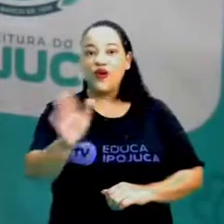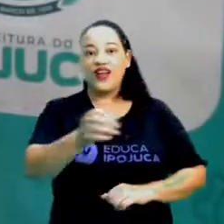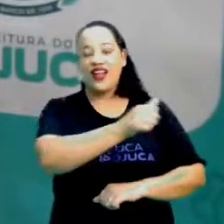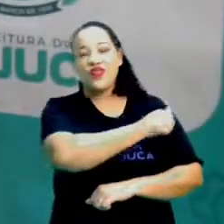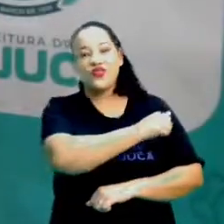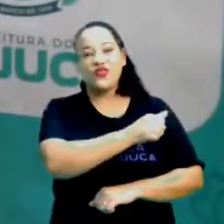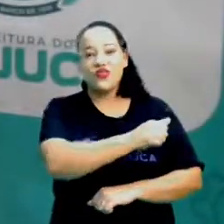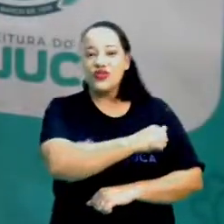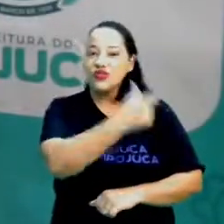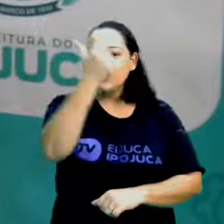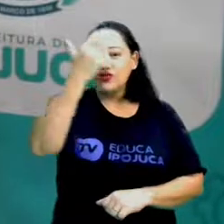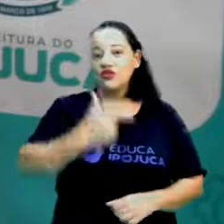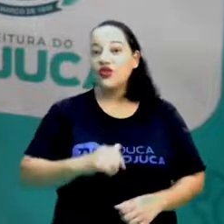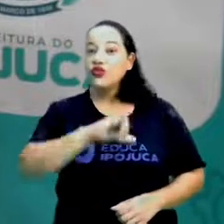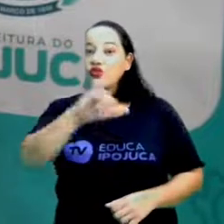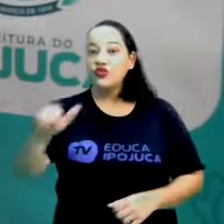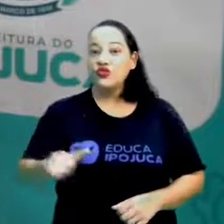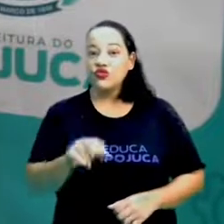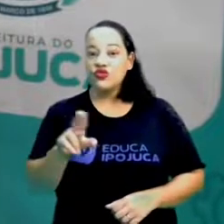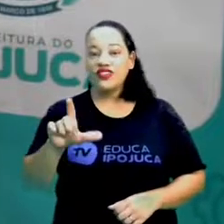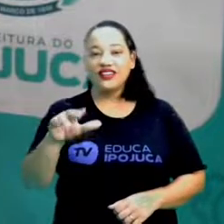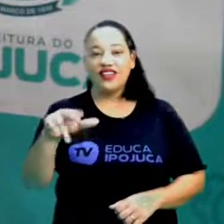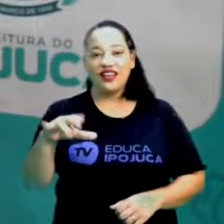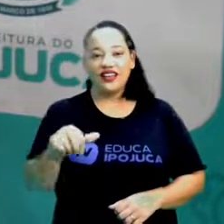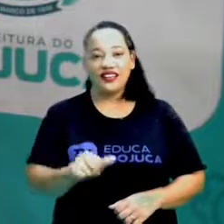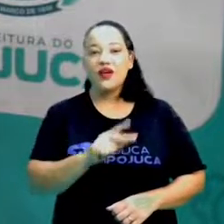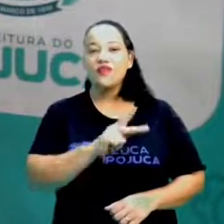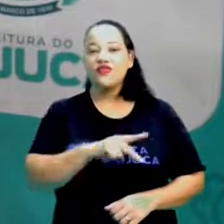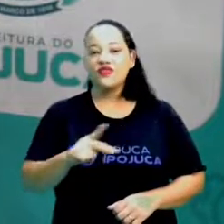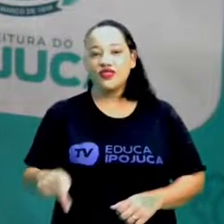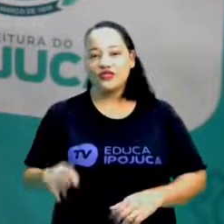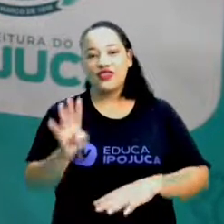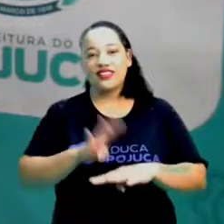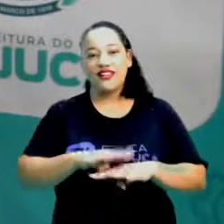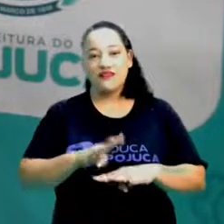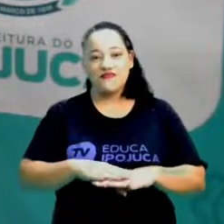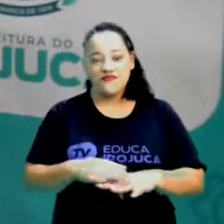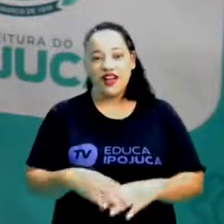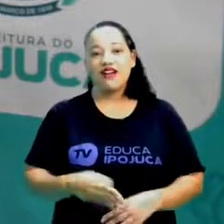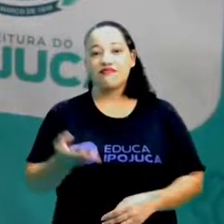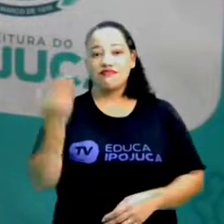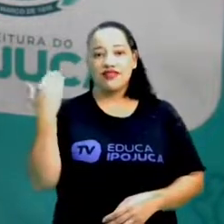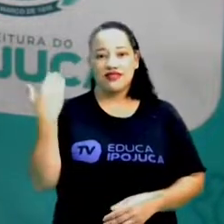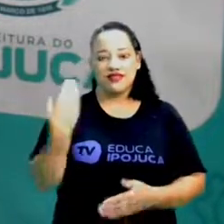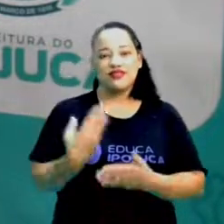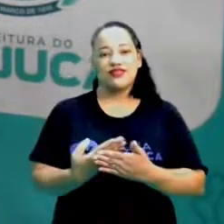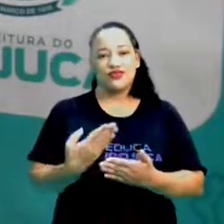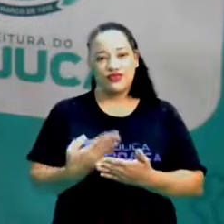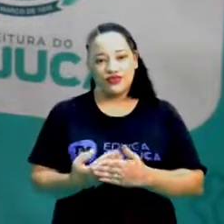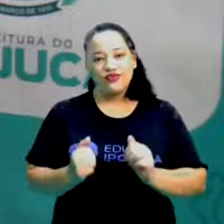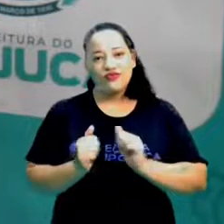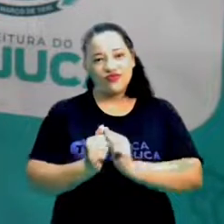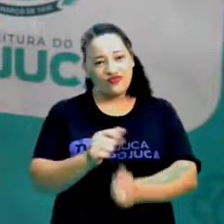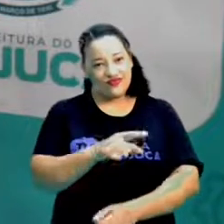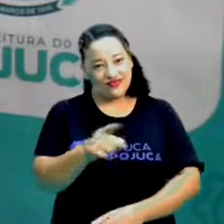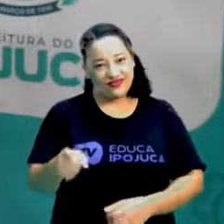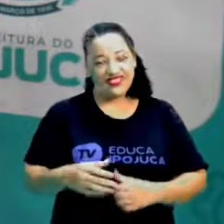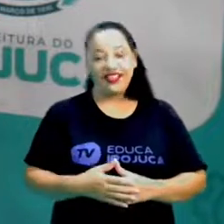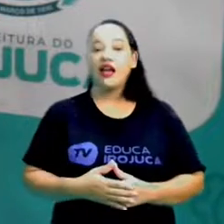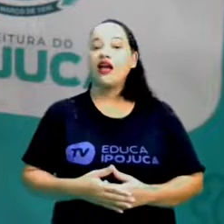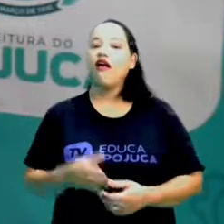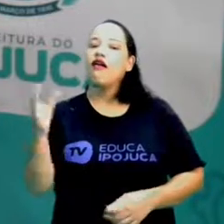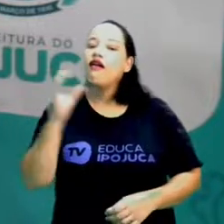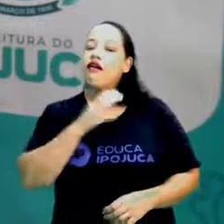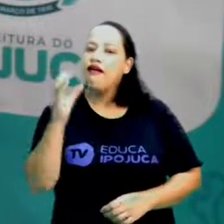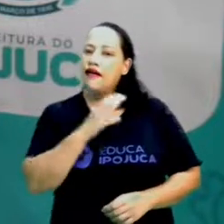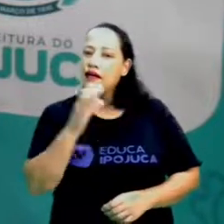Olá, alunos! Sou Juliana Arcanjo, professora de matemática. Estive com vocês nas últimas aulas. Não